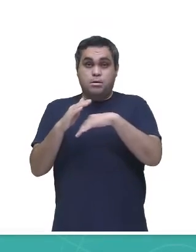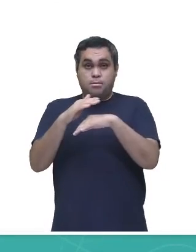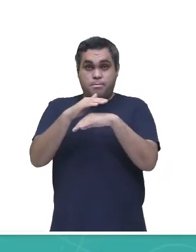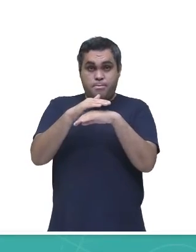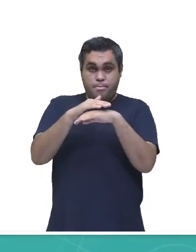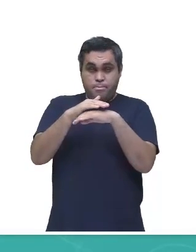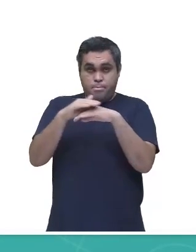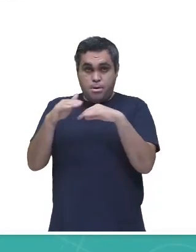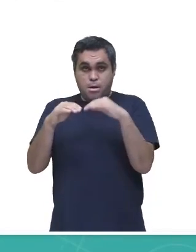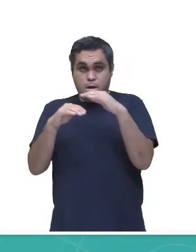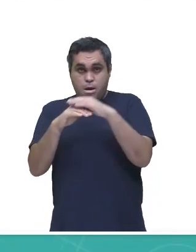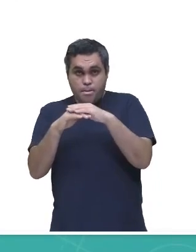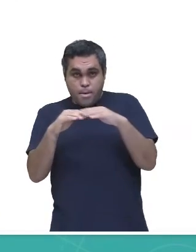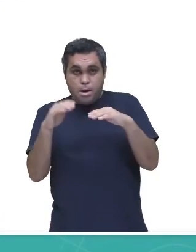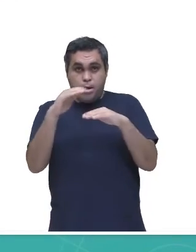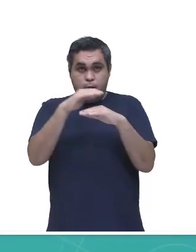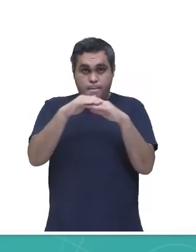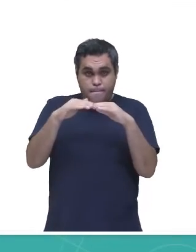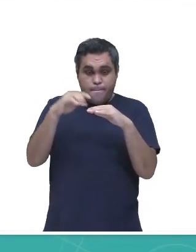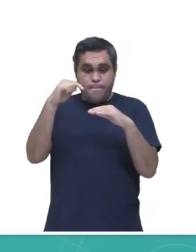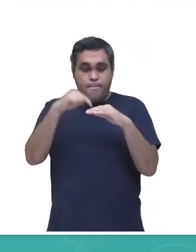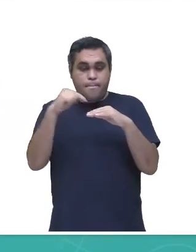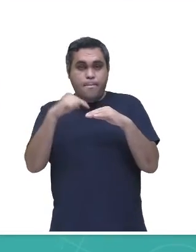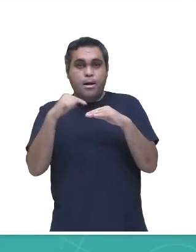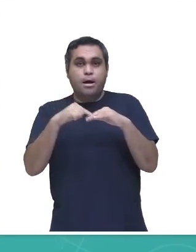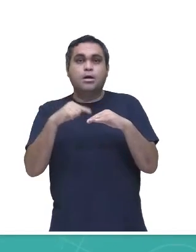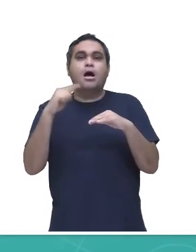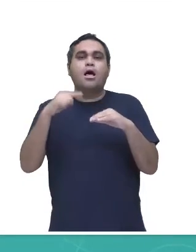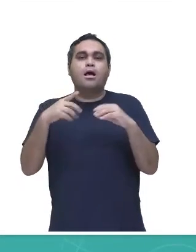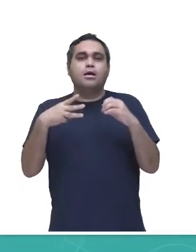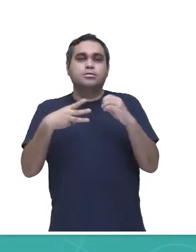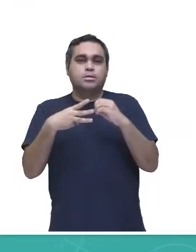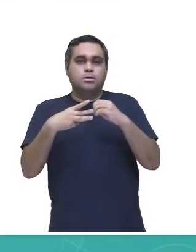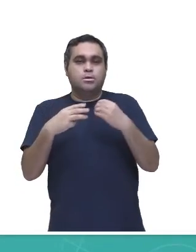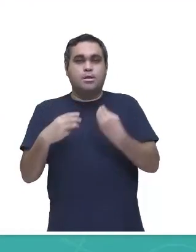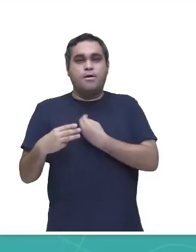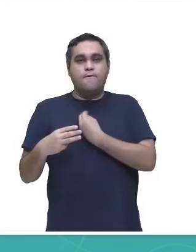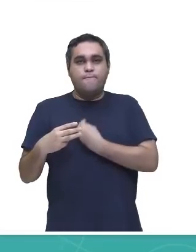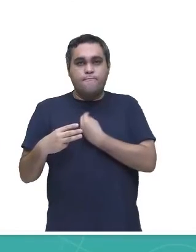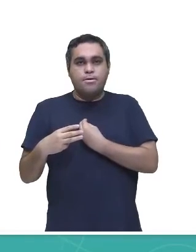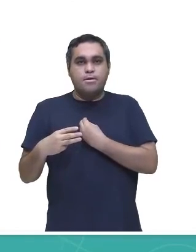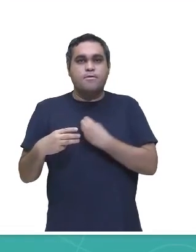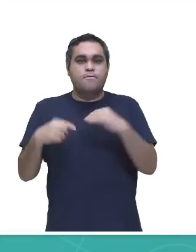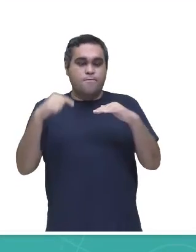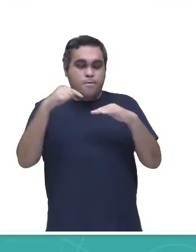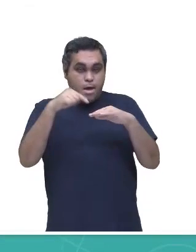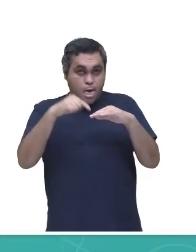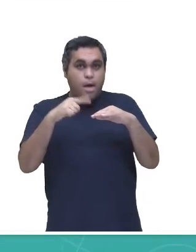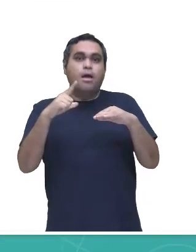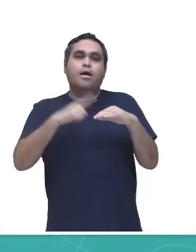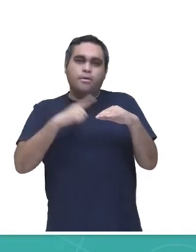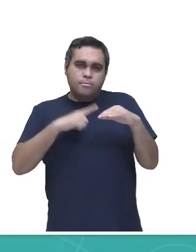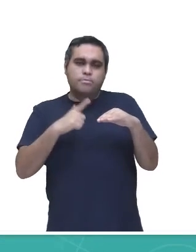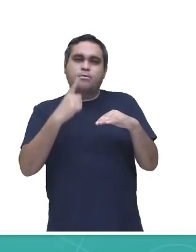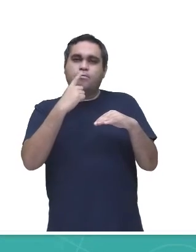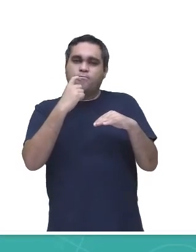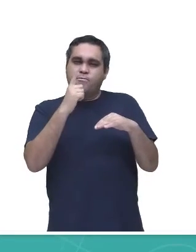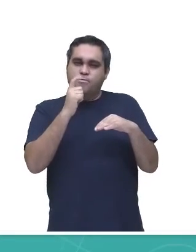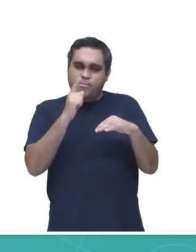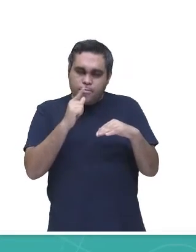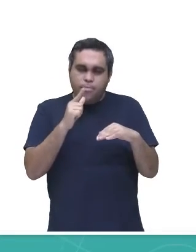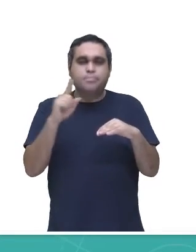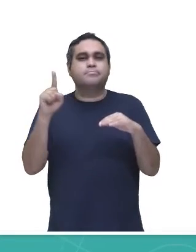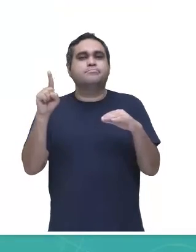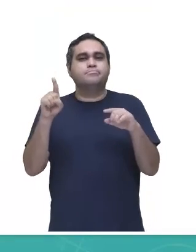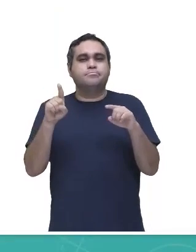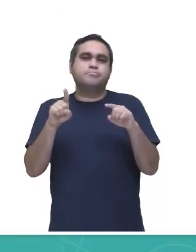camadas de células vivas, e dando sequência ali nas camadas, a gente encontra os vasos sanguíneos, os anexos da pele, como as